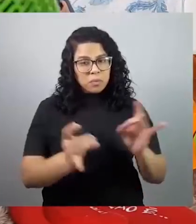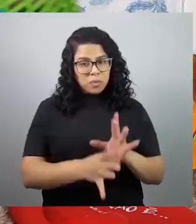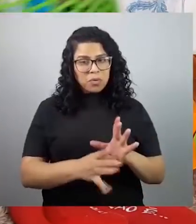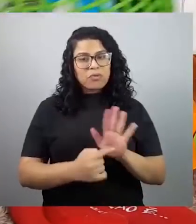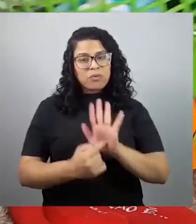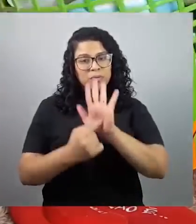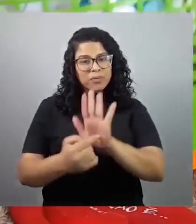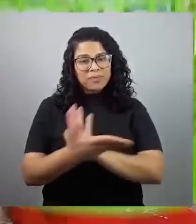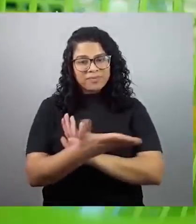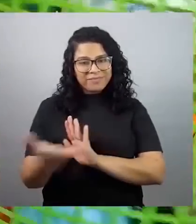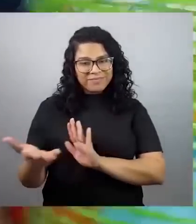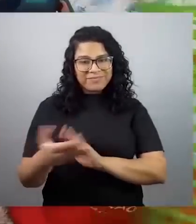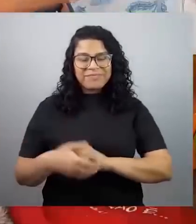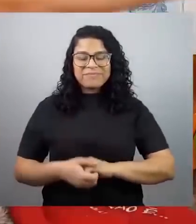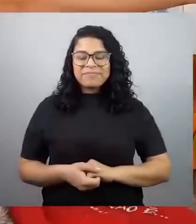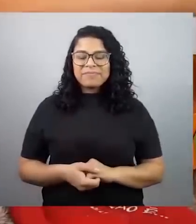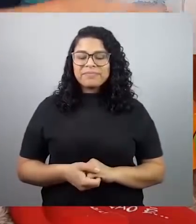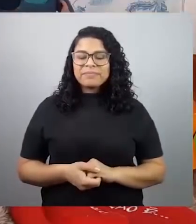mostrando pra vocês, tá bom?